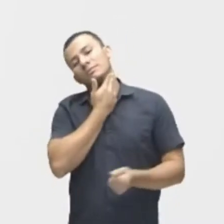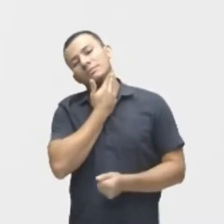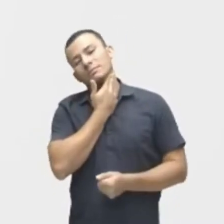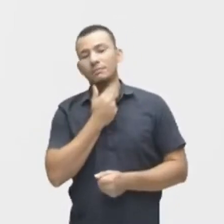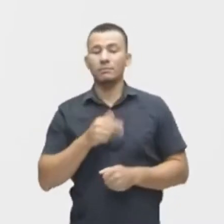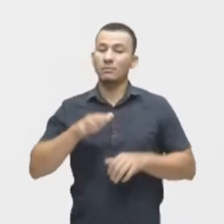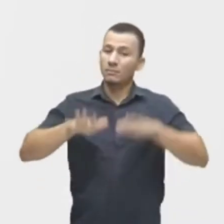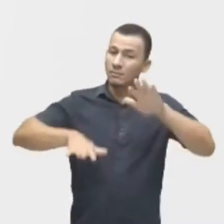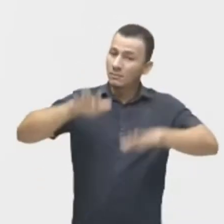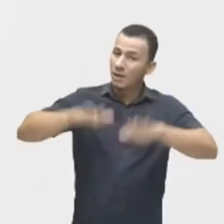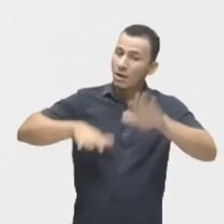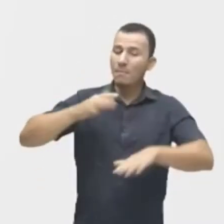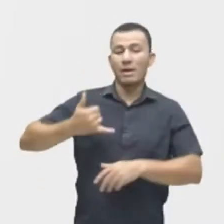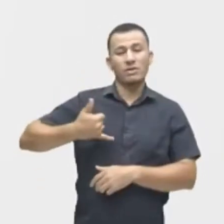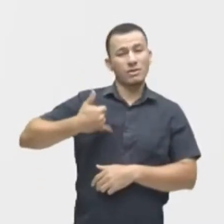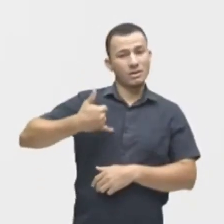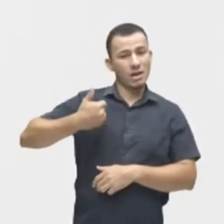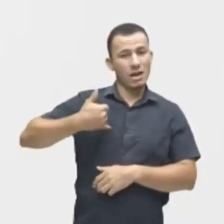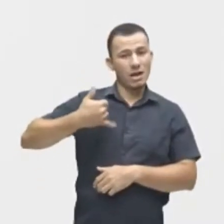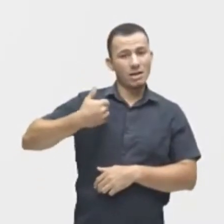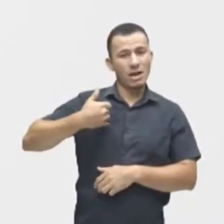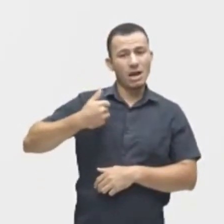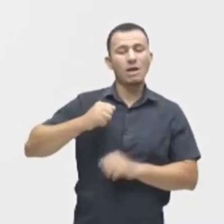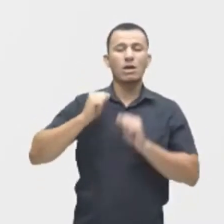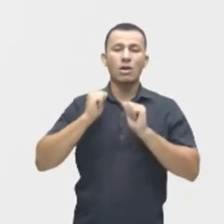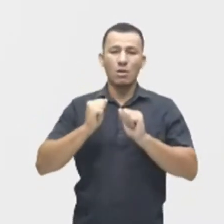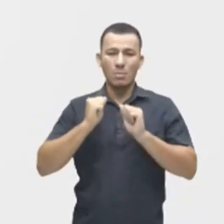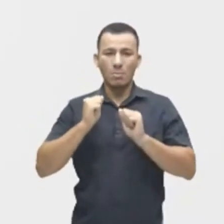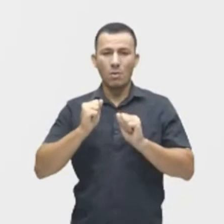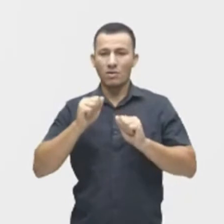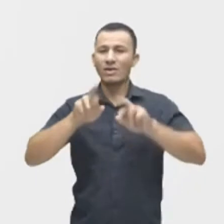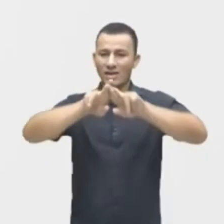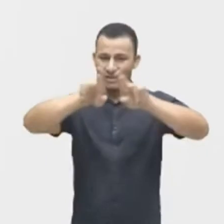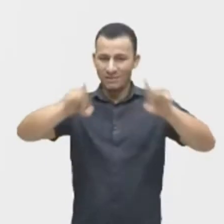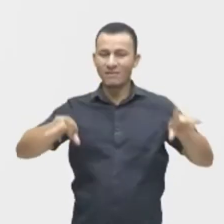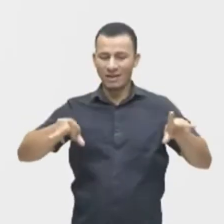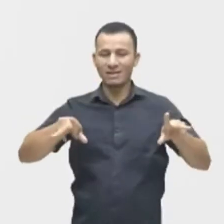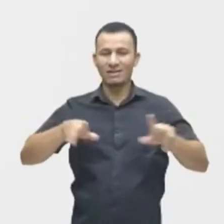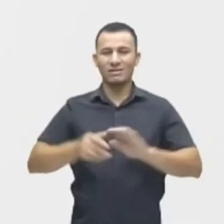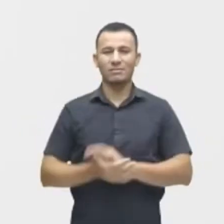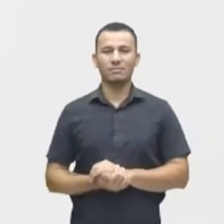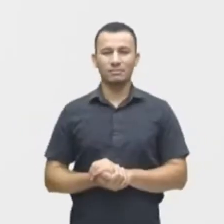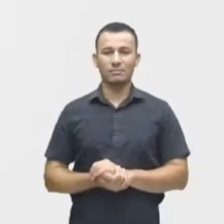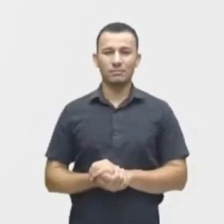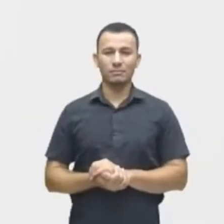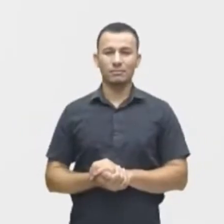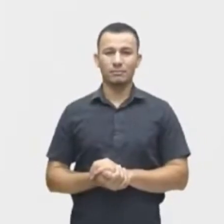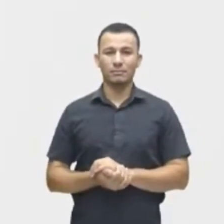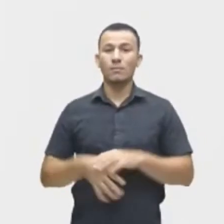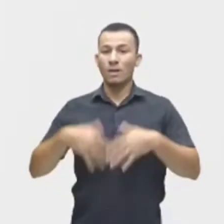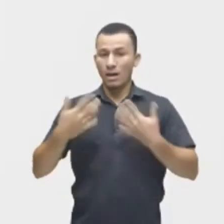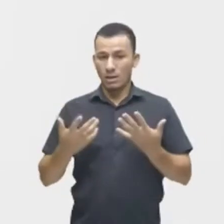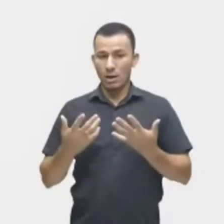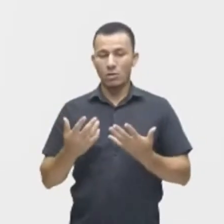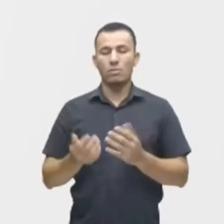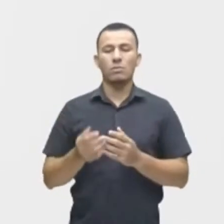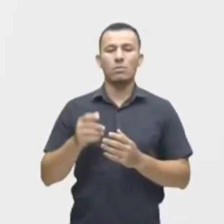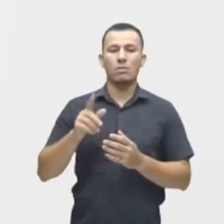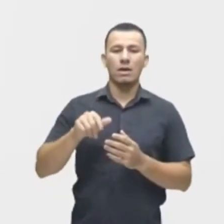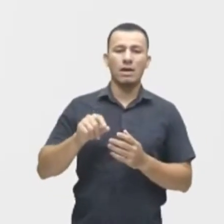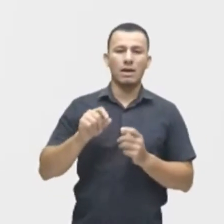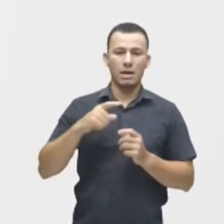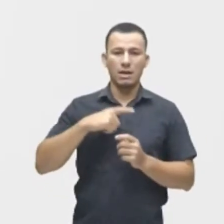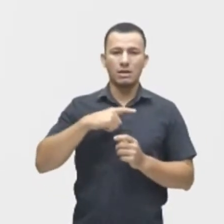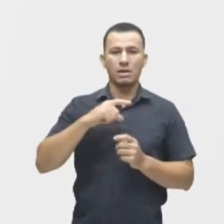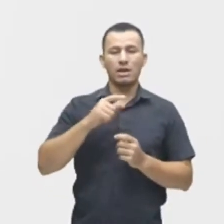dependendo da idade, teremos batimentos cardíacos diferenciados, tá bom? Então, essa questão, eu trouxe